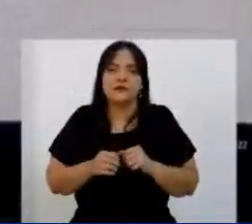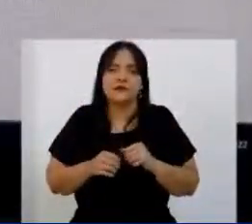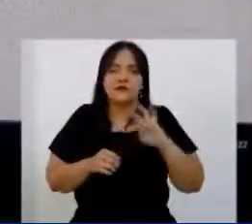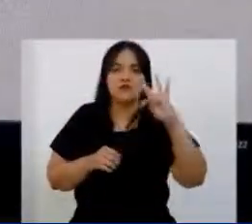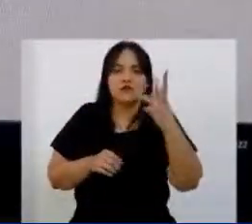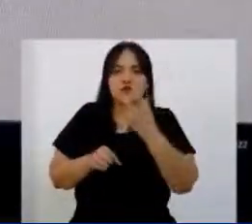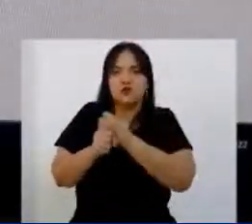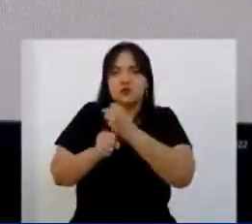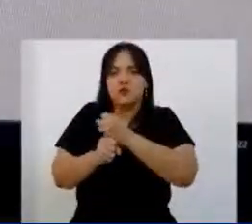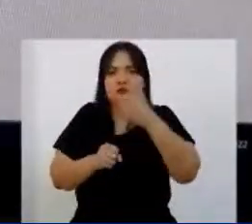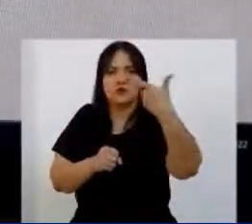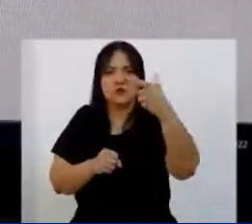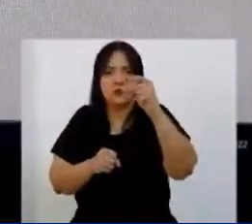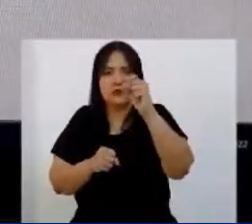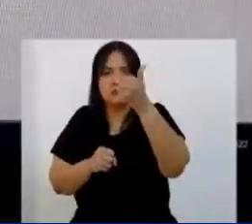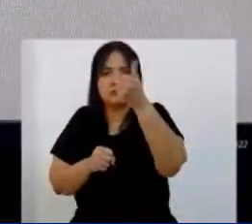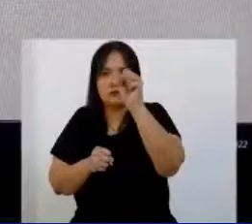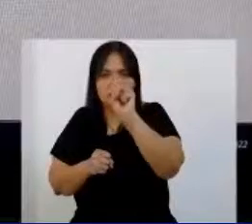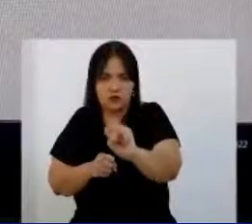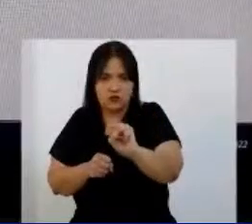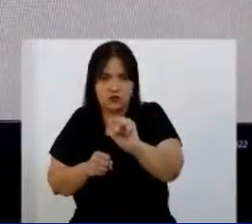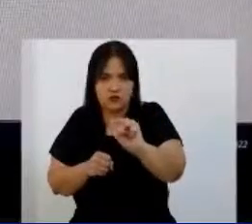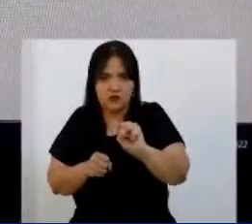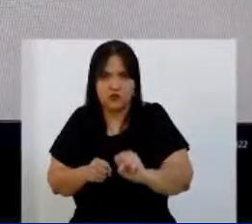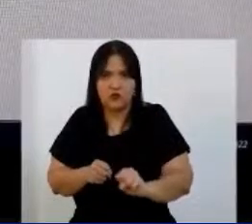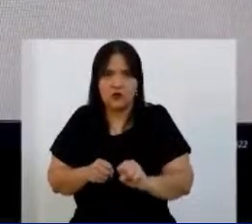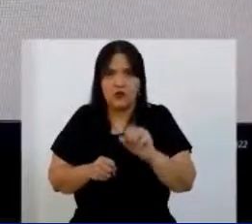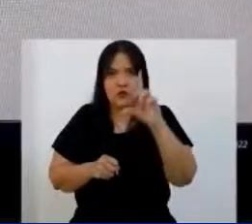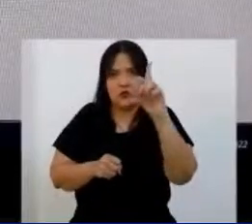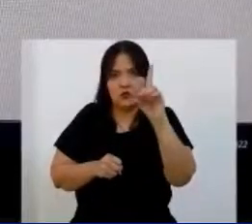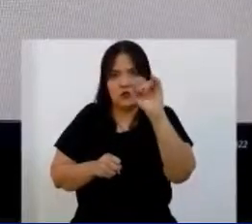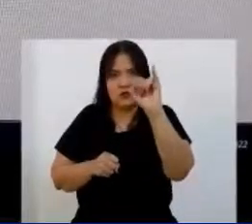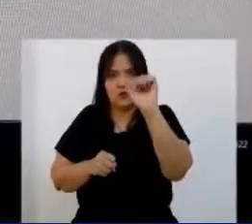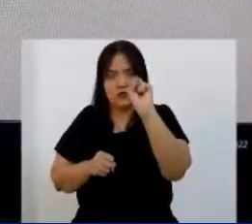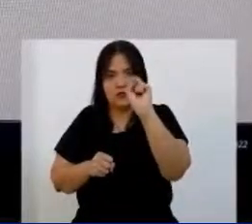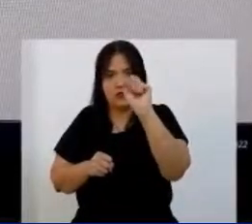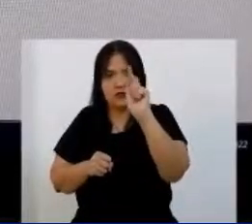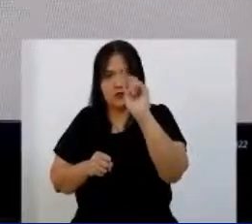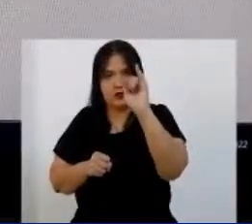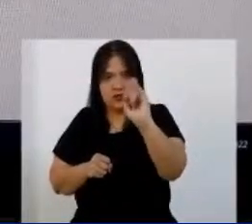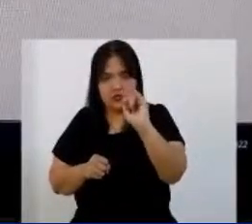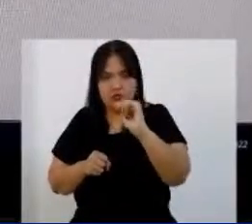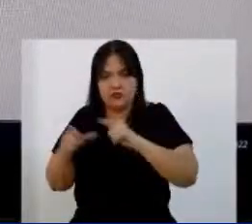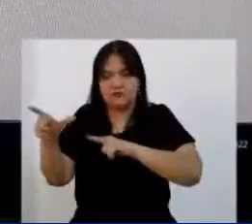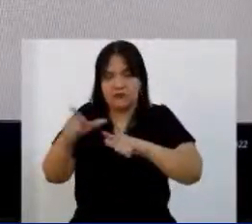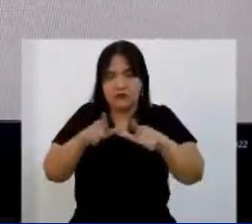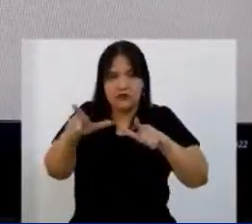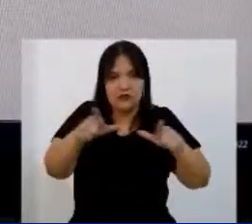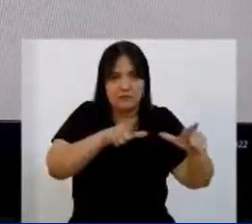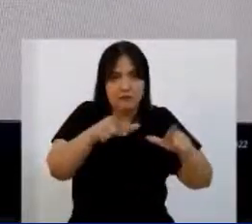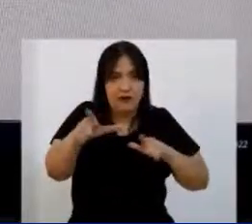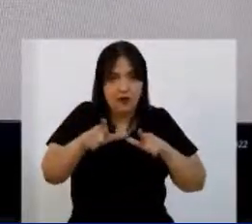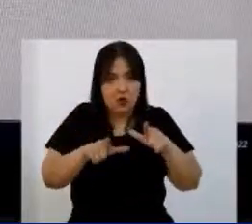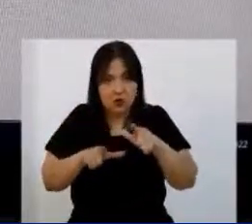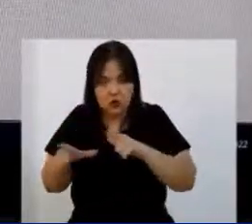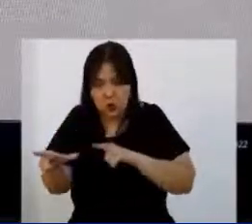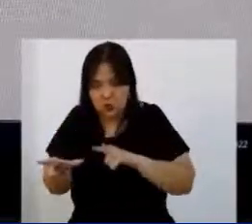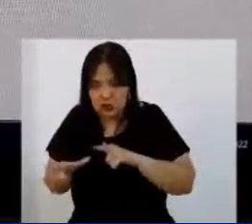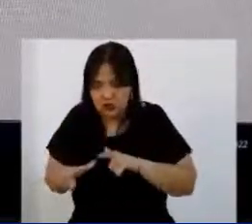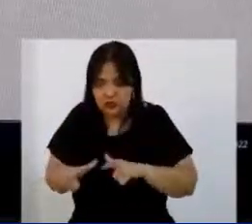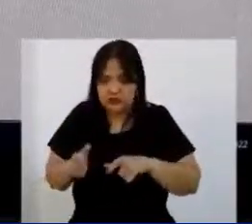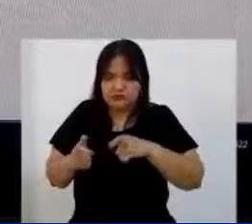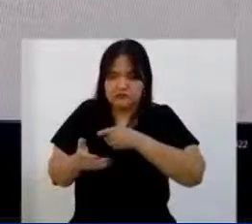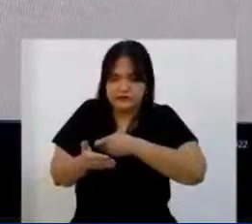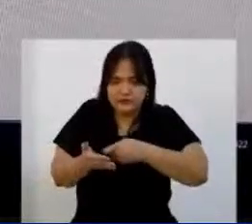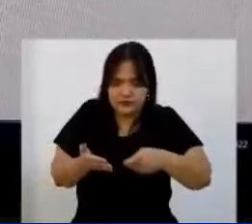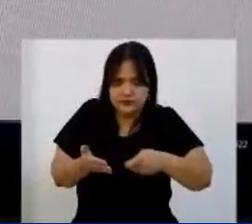Então, a partir, né, durante todo o ano de 2018, o setor de informática da universidade trabalhou, que